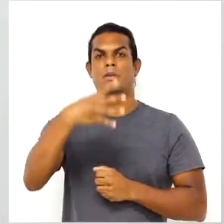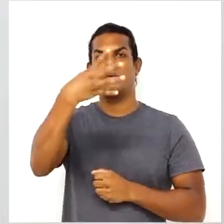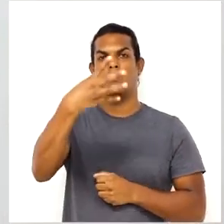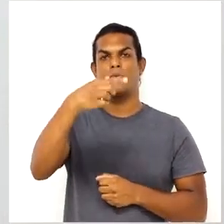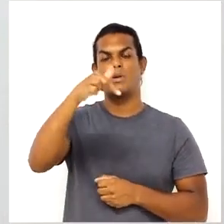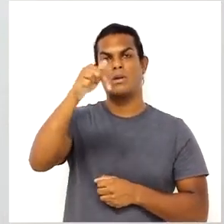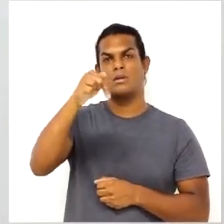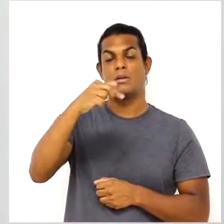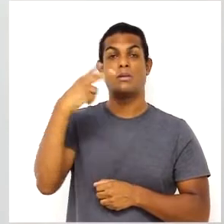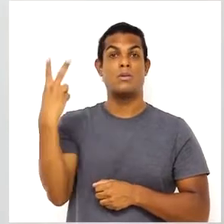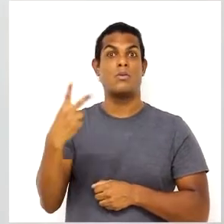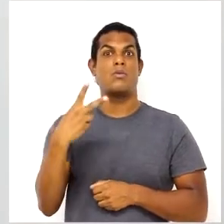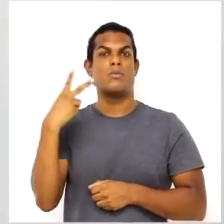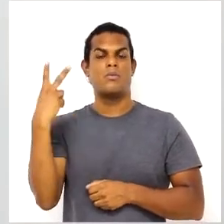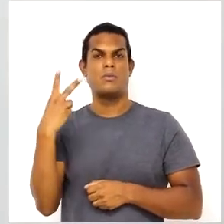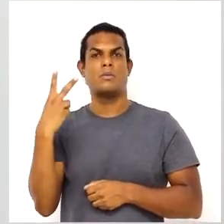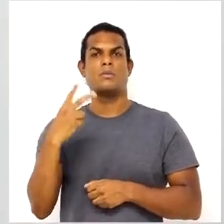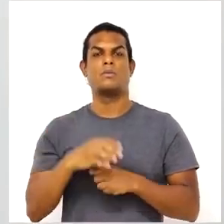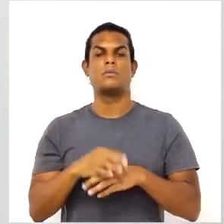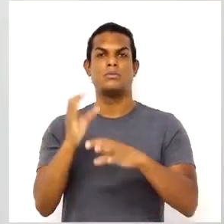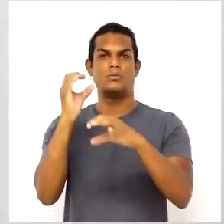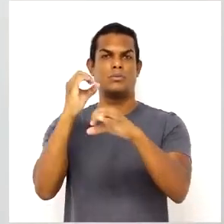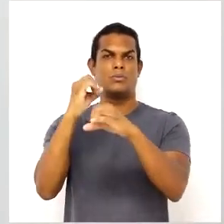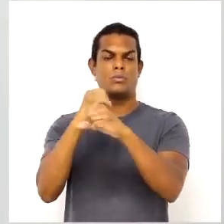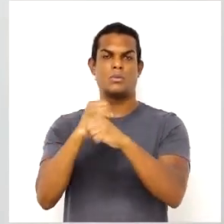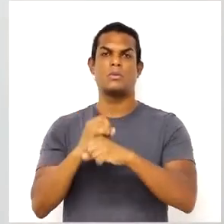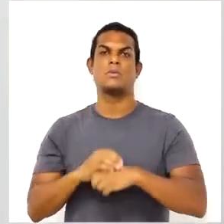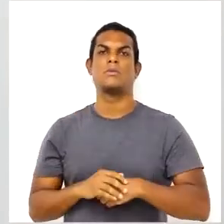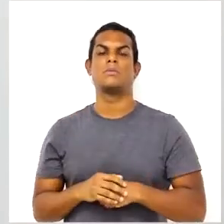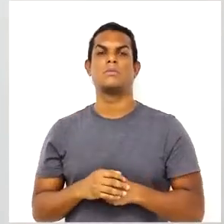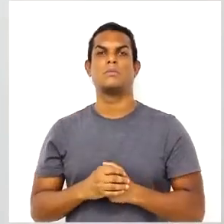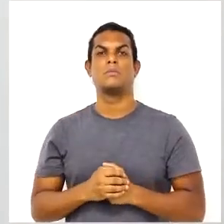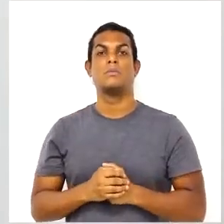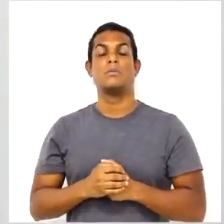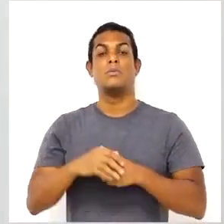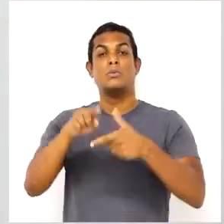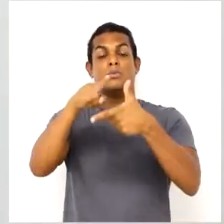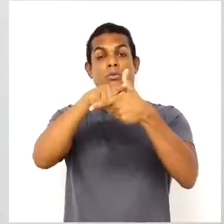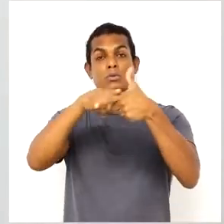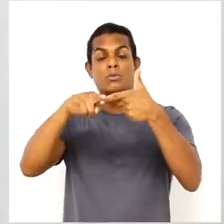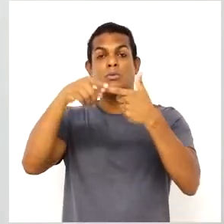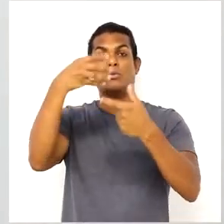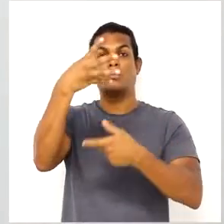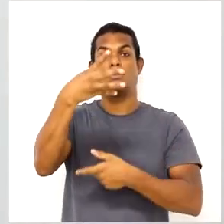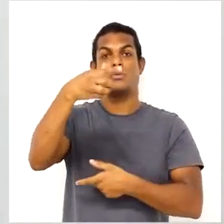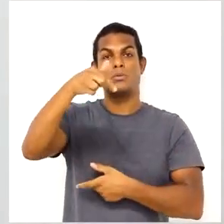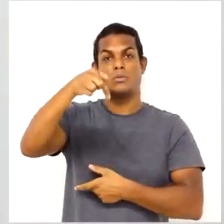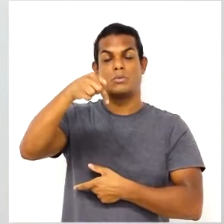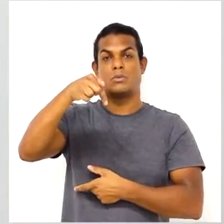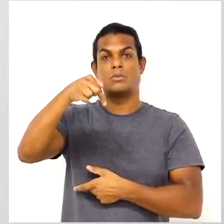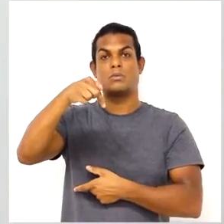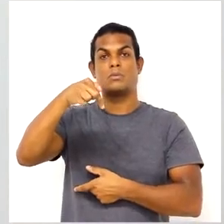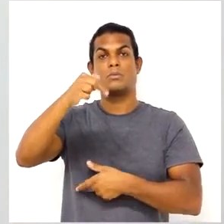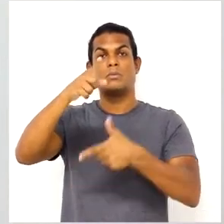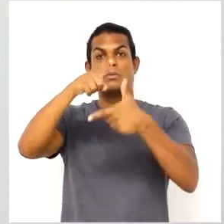nossa segunda coluna. Quando dividimos 47 por 2, obtemos